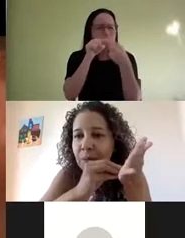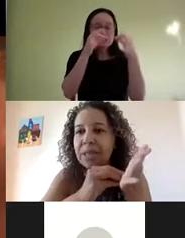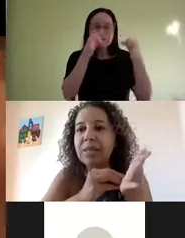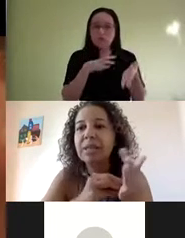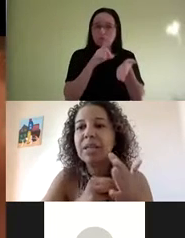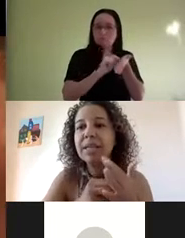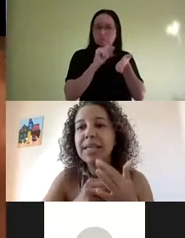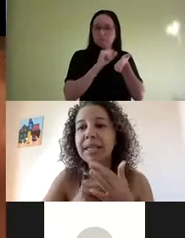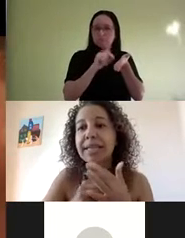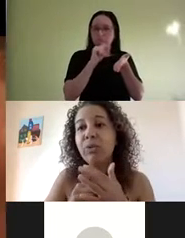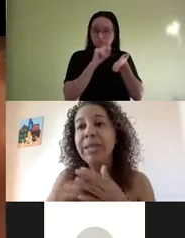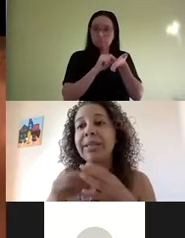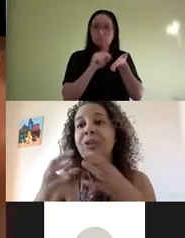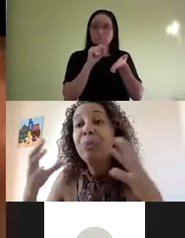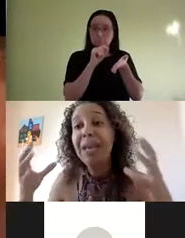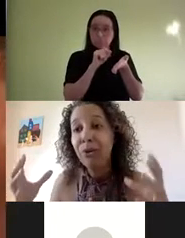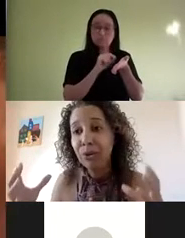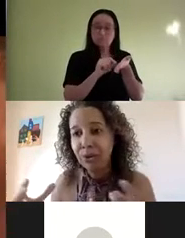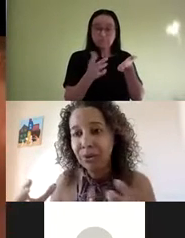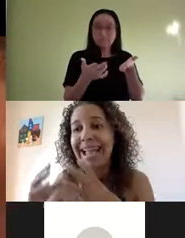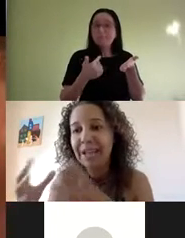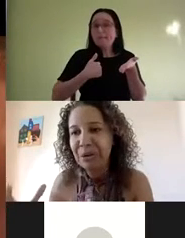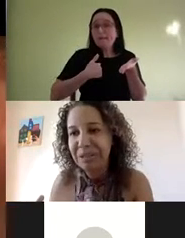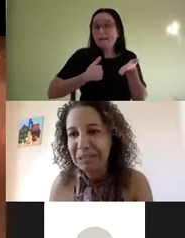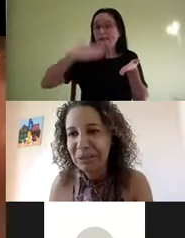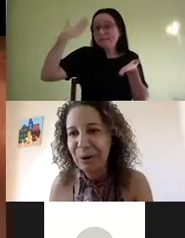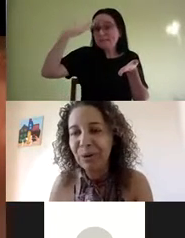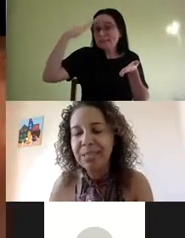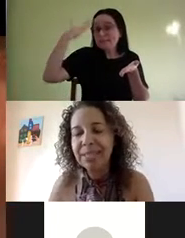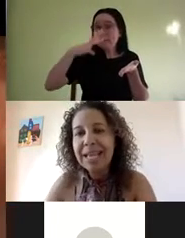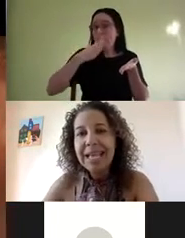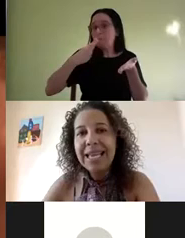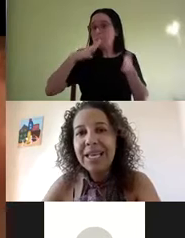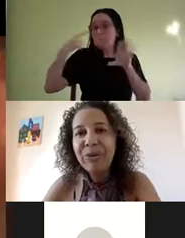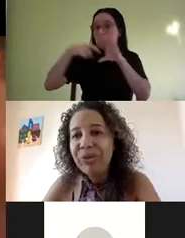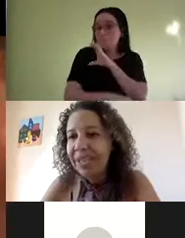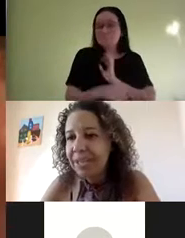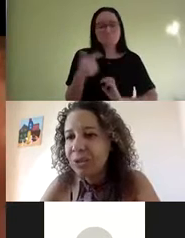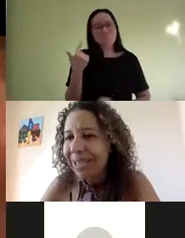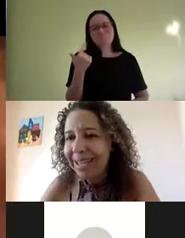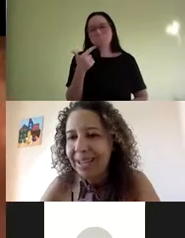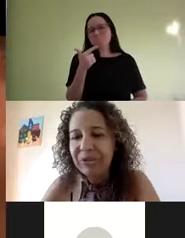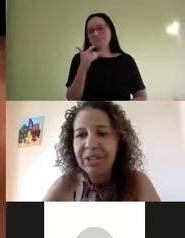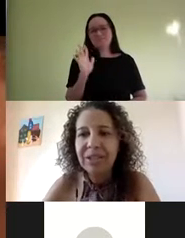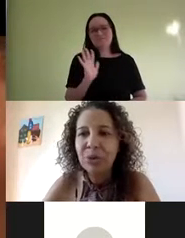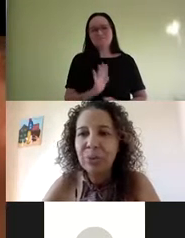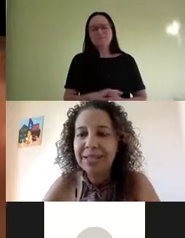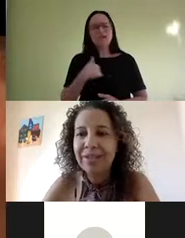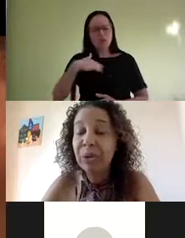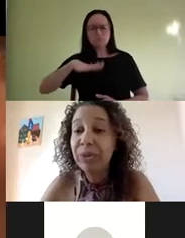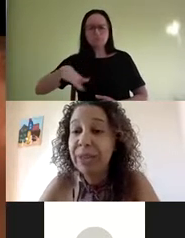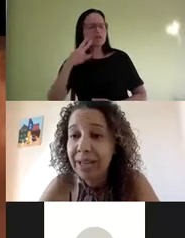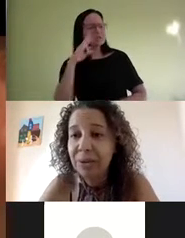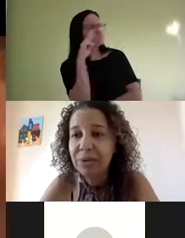fórmulas sem ter um entendimento técnico dessas fórmulas. e eu via isso pequeno, eu via isso, eu